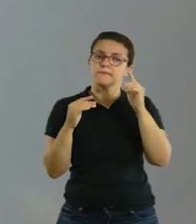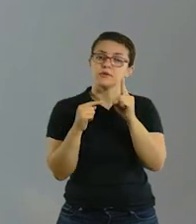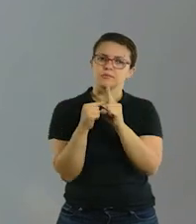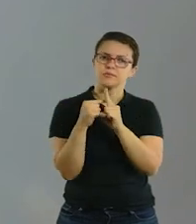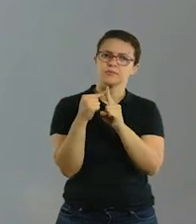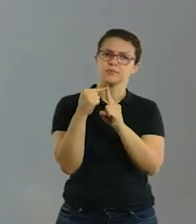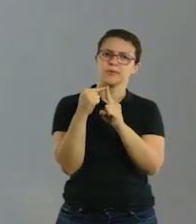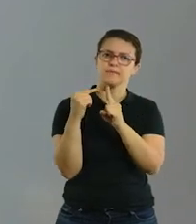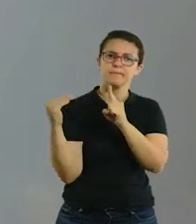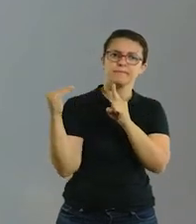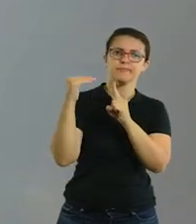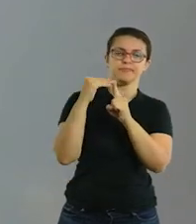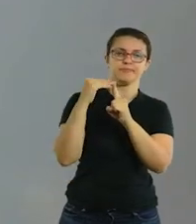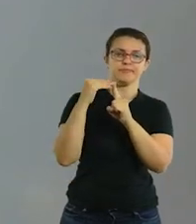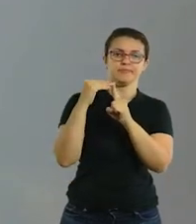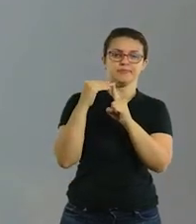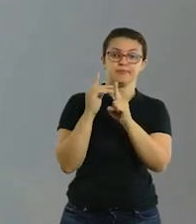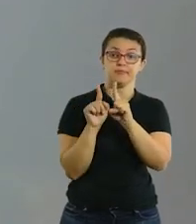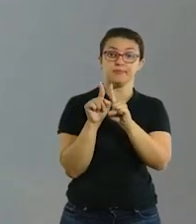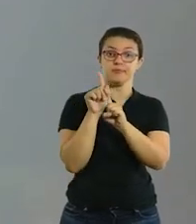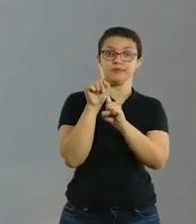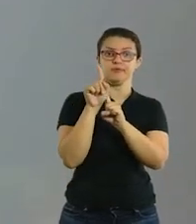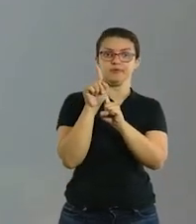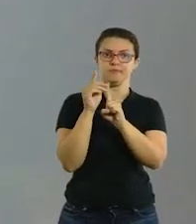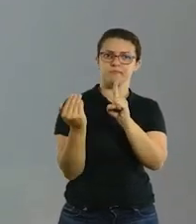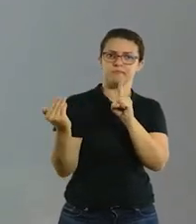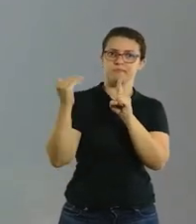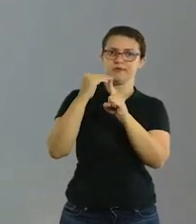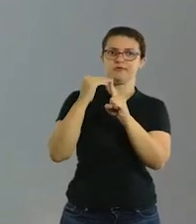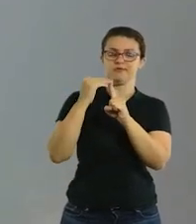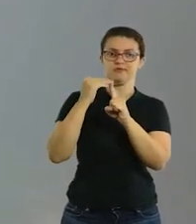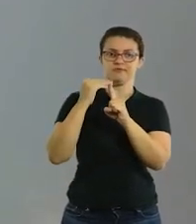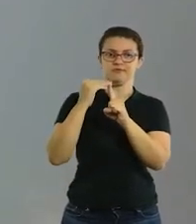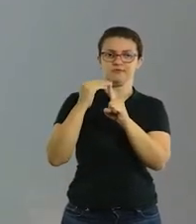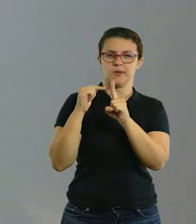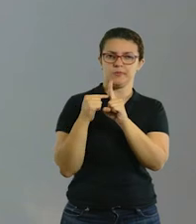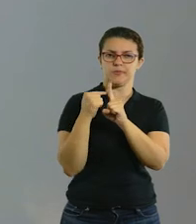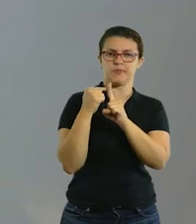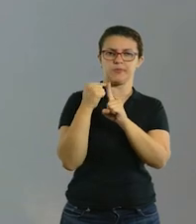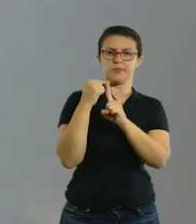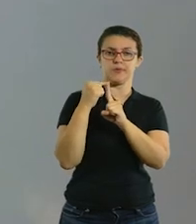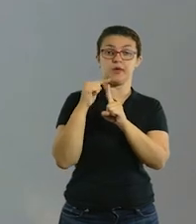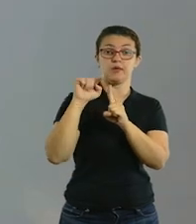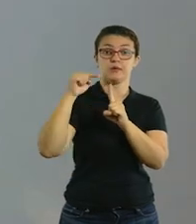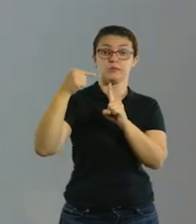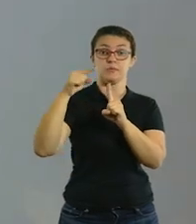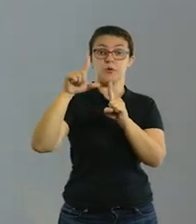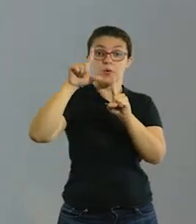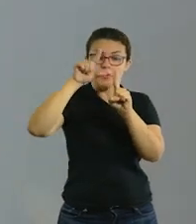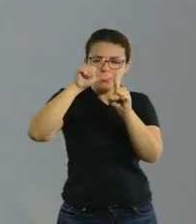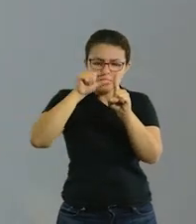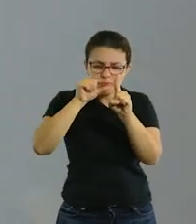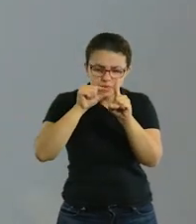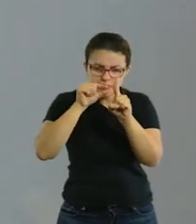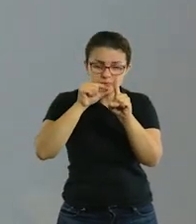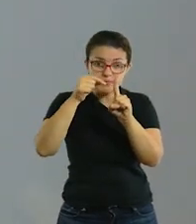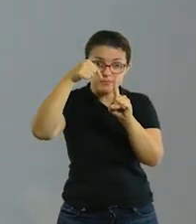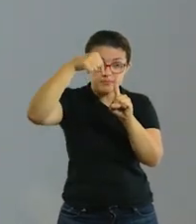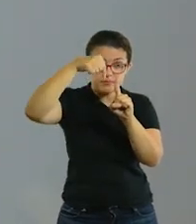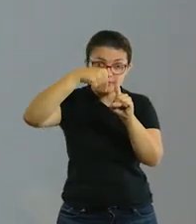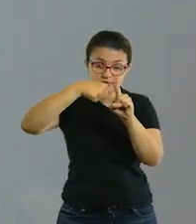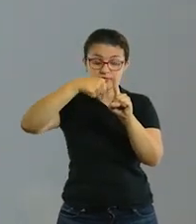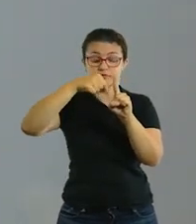Coloca o número e coloca uma setinha para cima, tá? Indicando que é a temperatura máxima. E depois, vocês vão colocar a temperatura mínima com a setinha